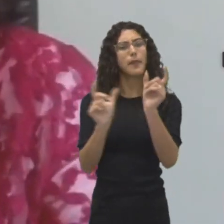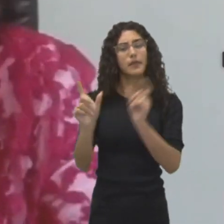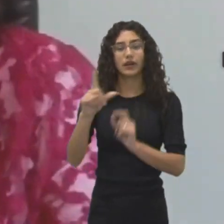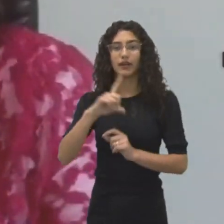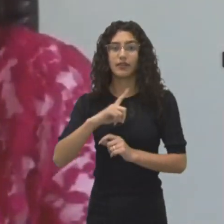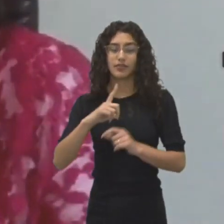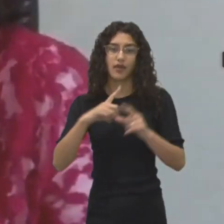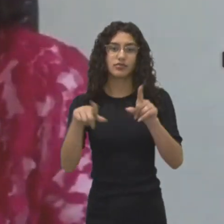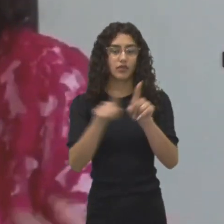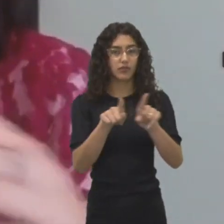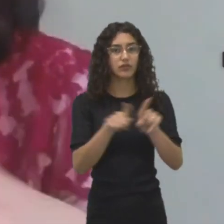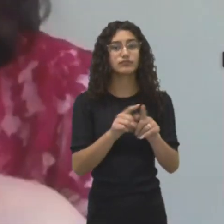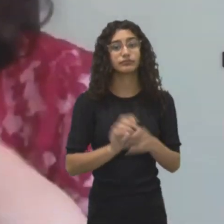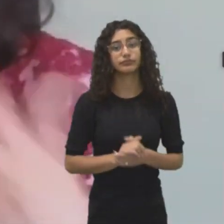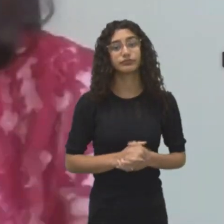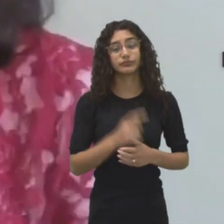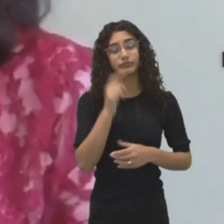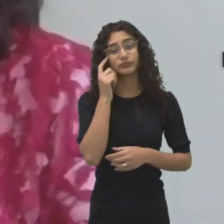perpassam uma narrativa.